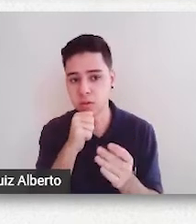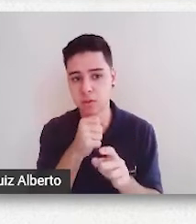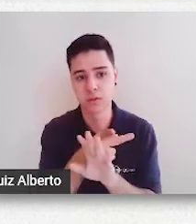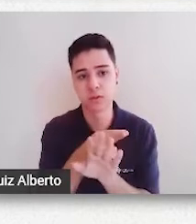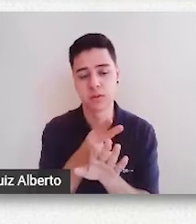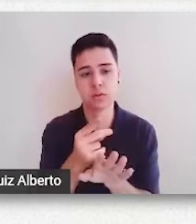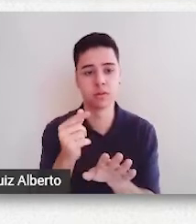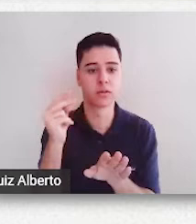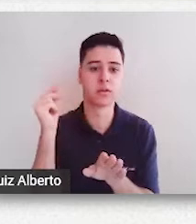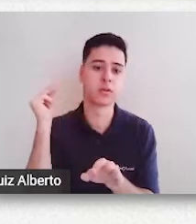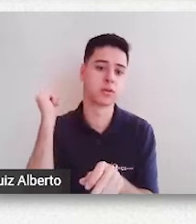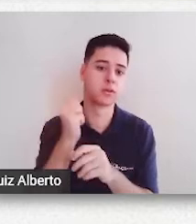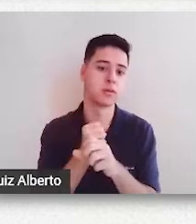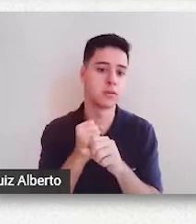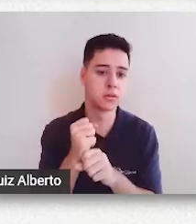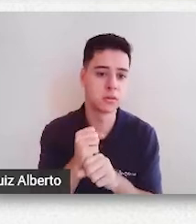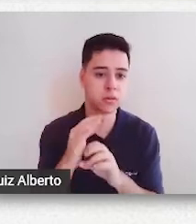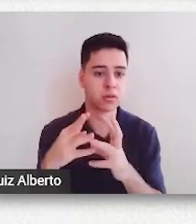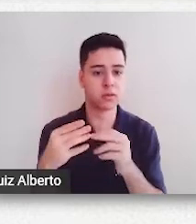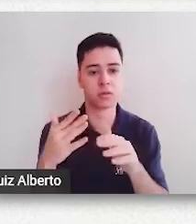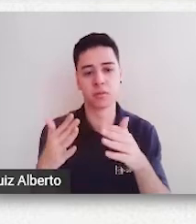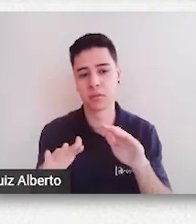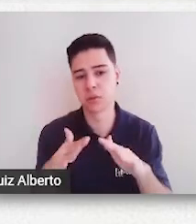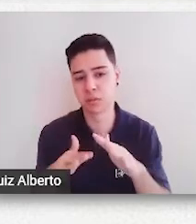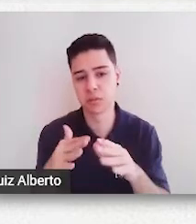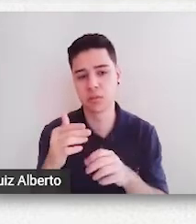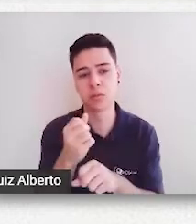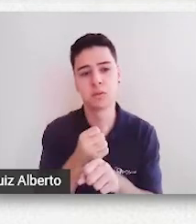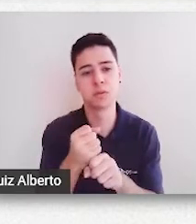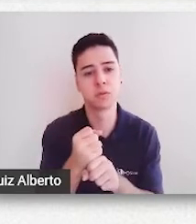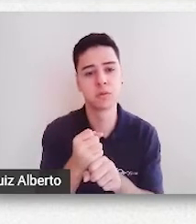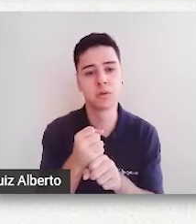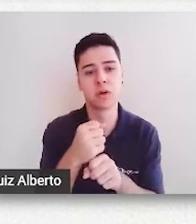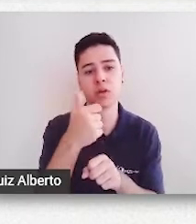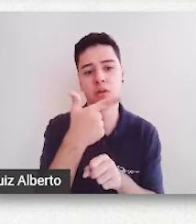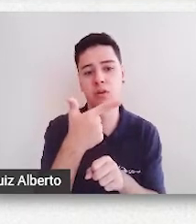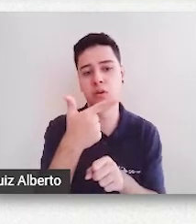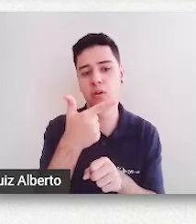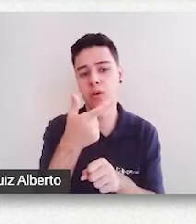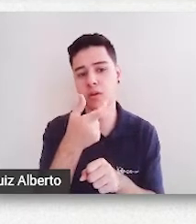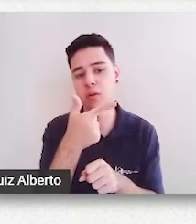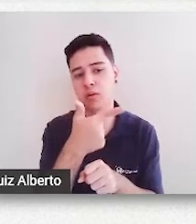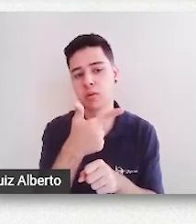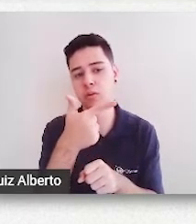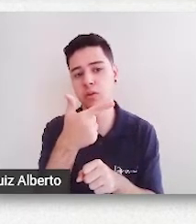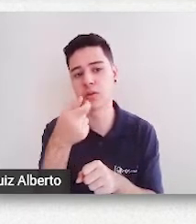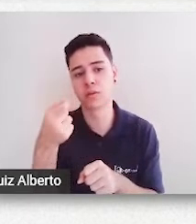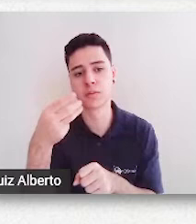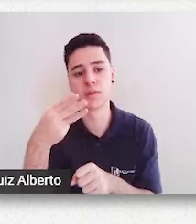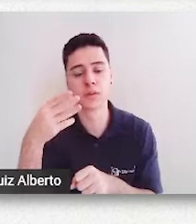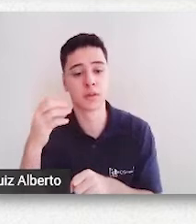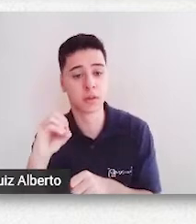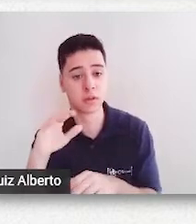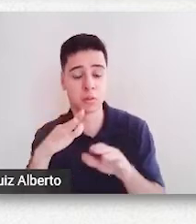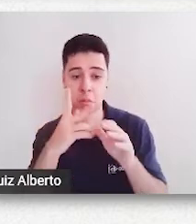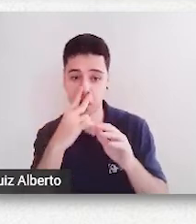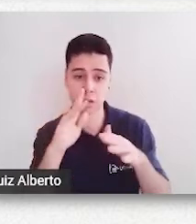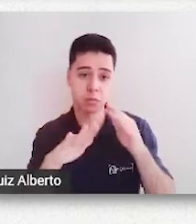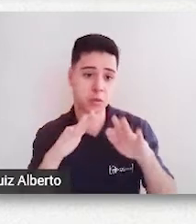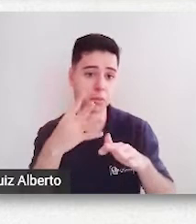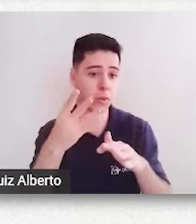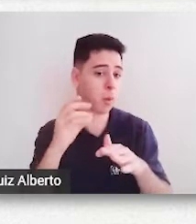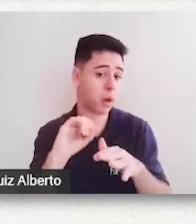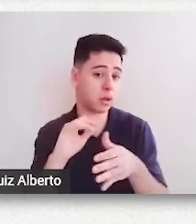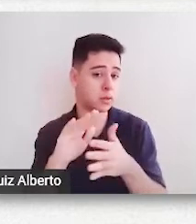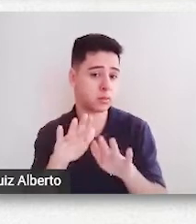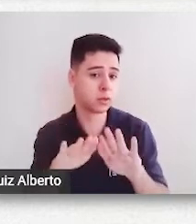época, né, em torno de 2030 anos atrás, ele deveria ser, parecer por minha idade hoje, 40 e poucos. Né?